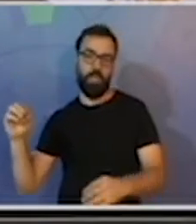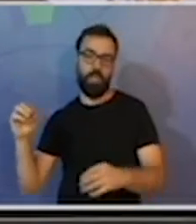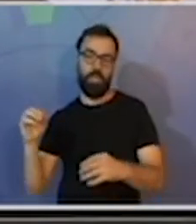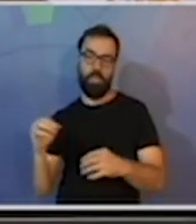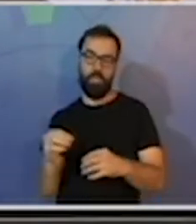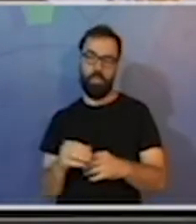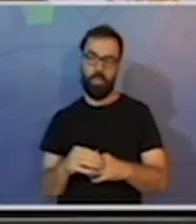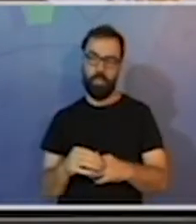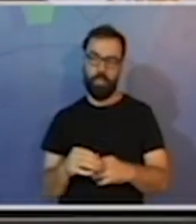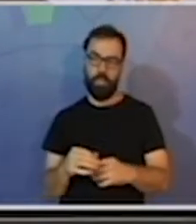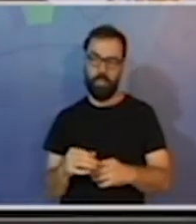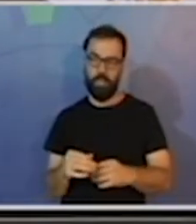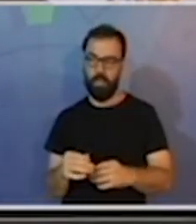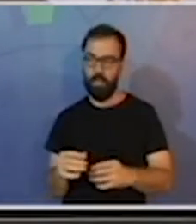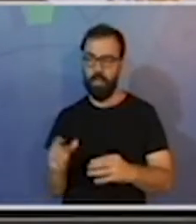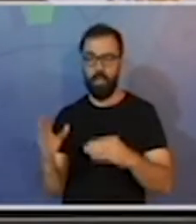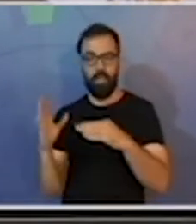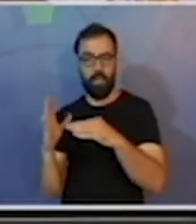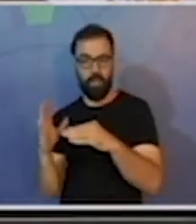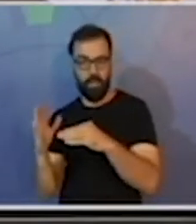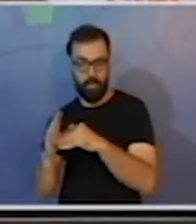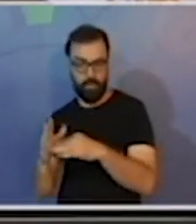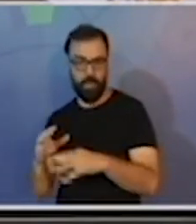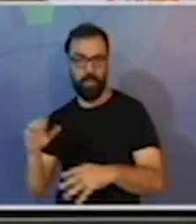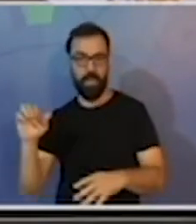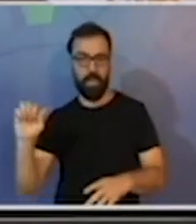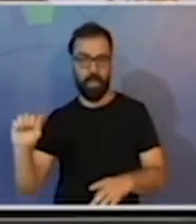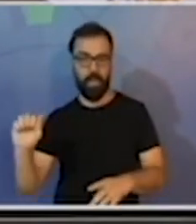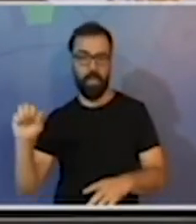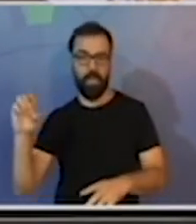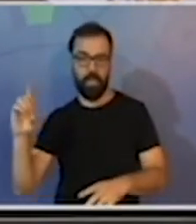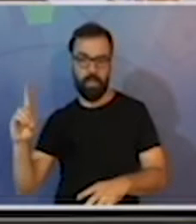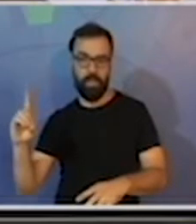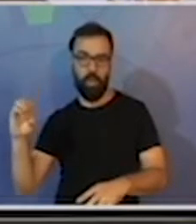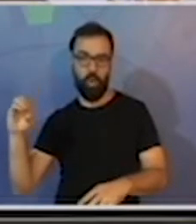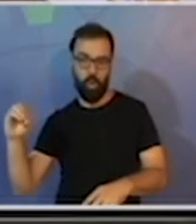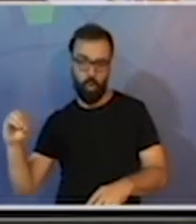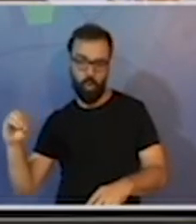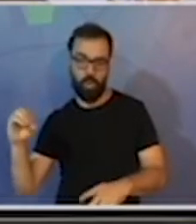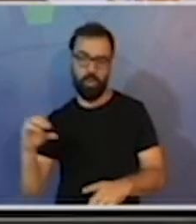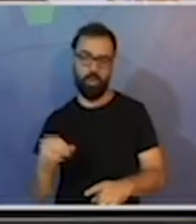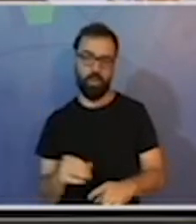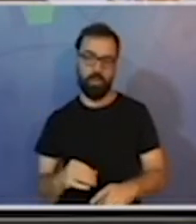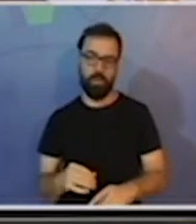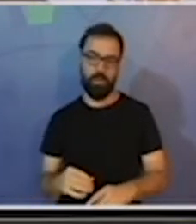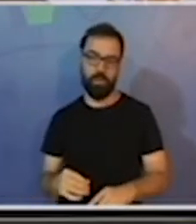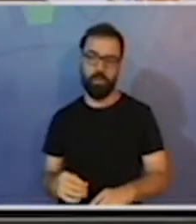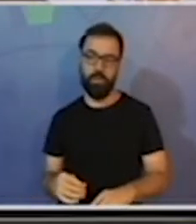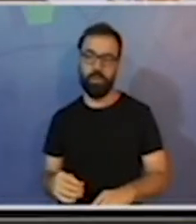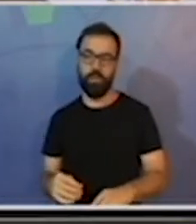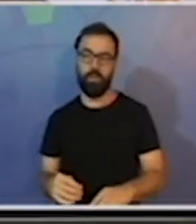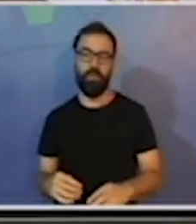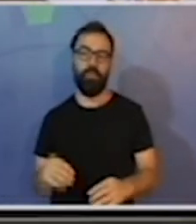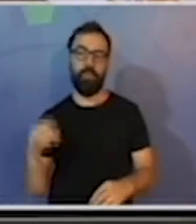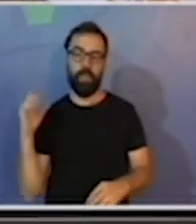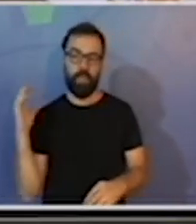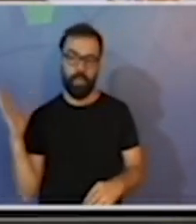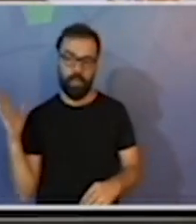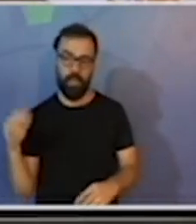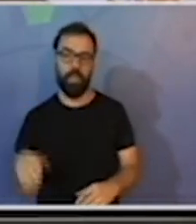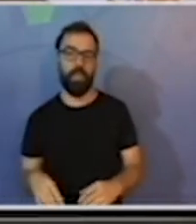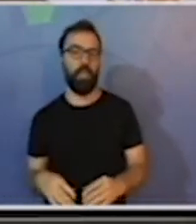conjugados as formas nominais com exceção do infinitivo pessoal não identificam as pessoas do